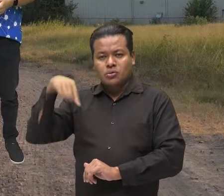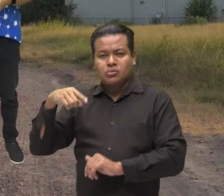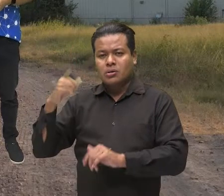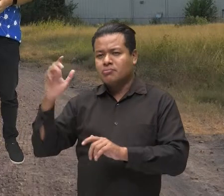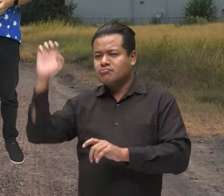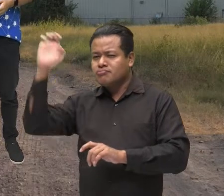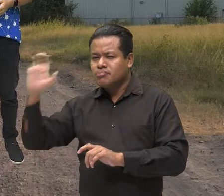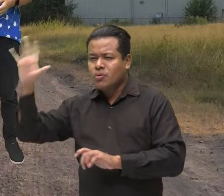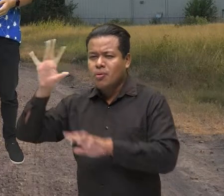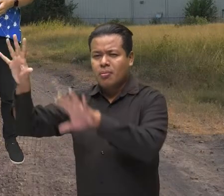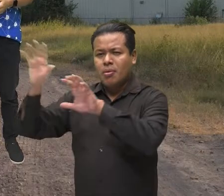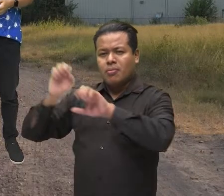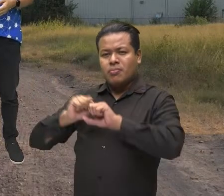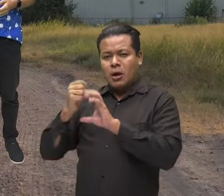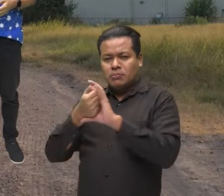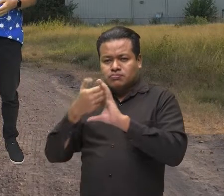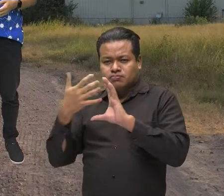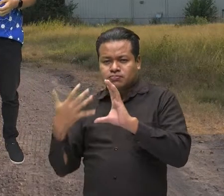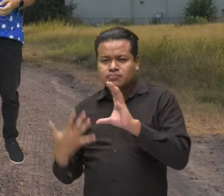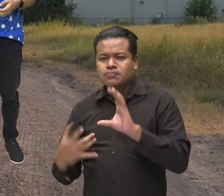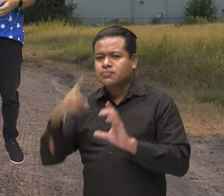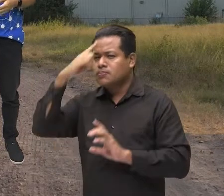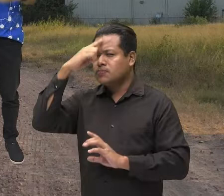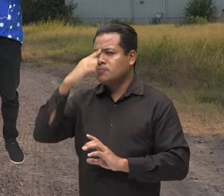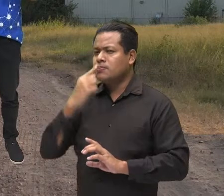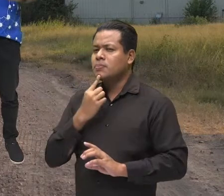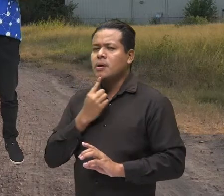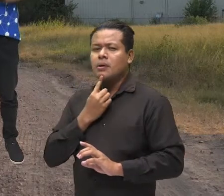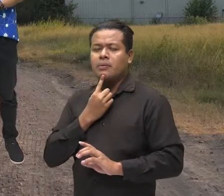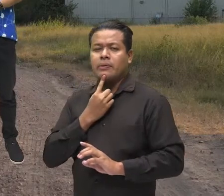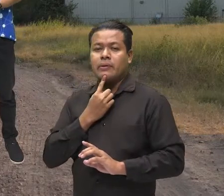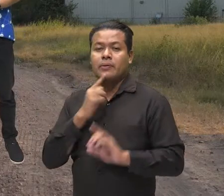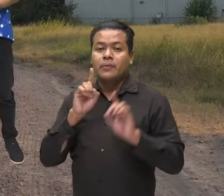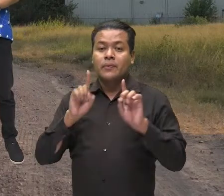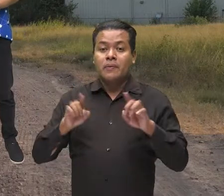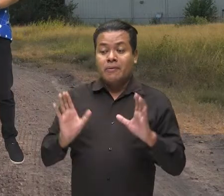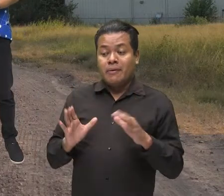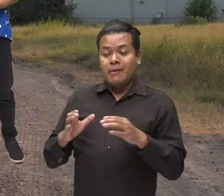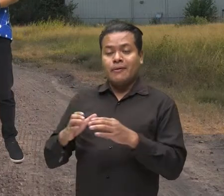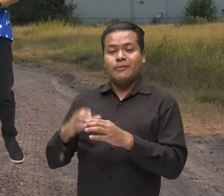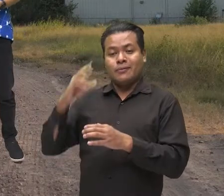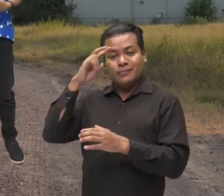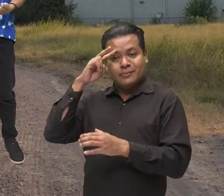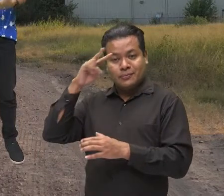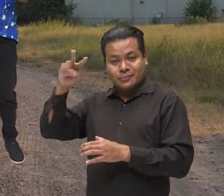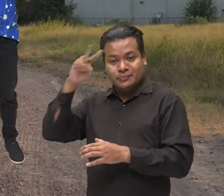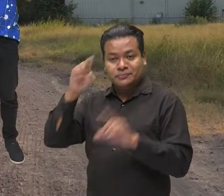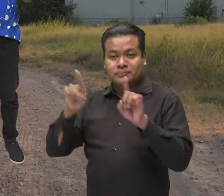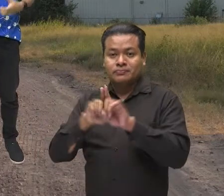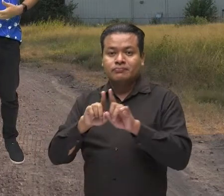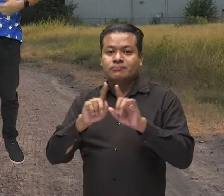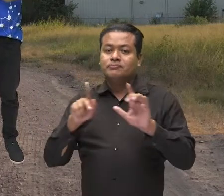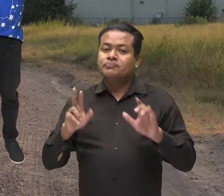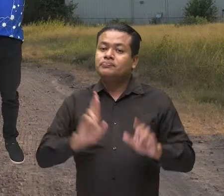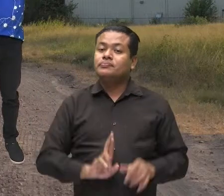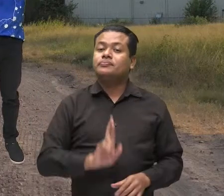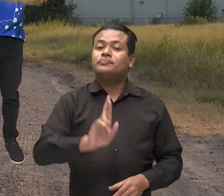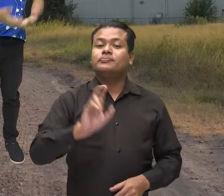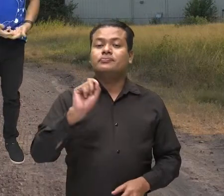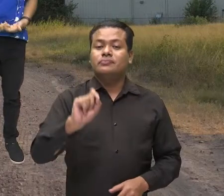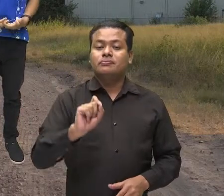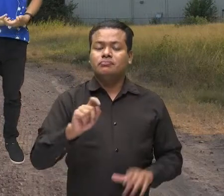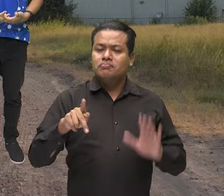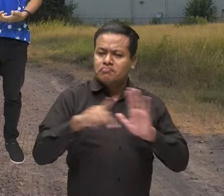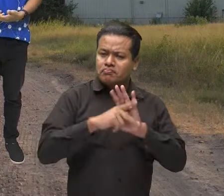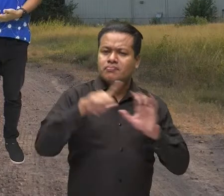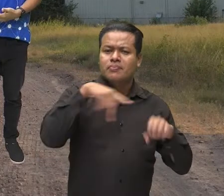né, com as características caucasianas, pessoas brancas mesmo, a comunidade mexicana nos Estados Unidos não tem a referência mesmo